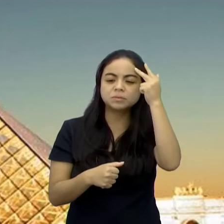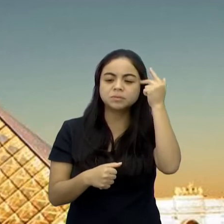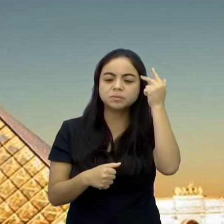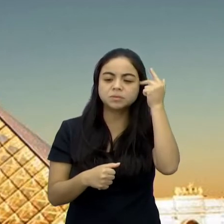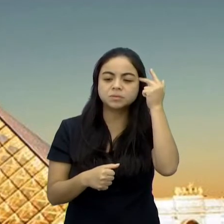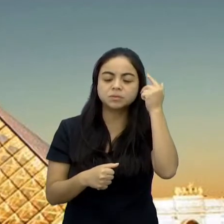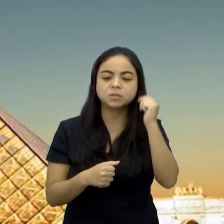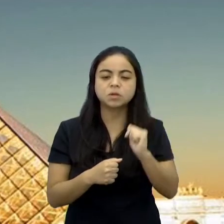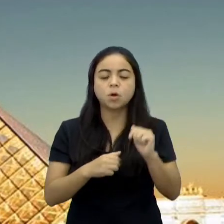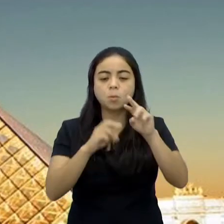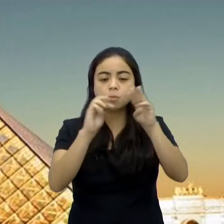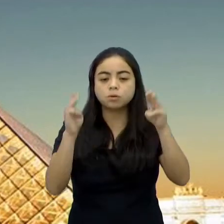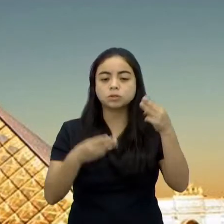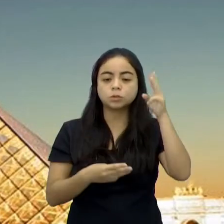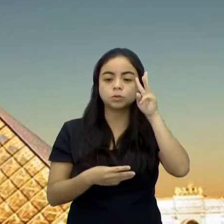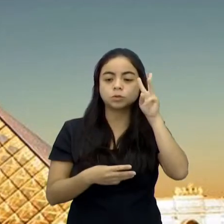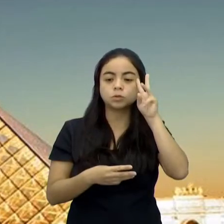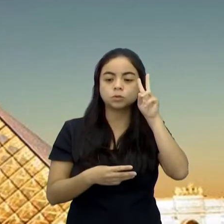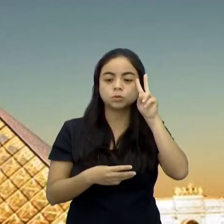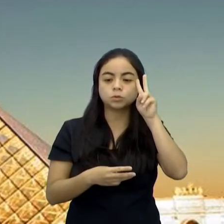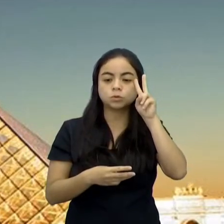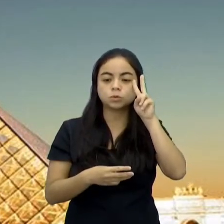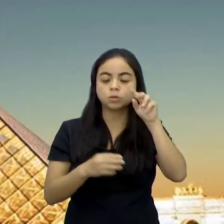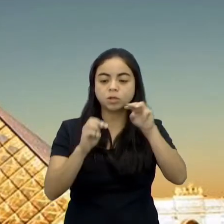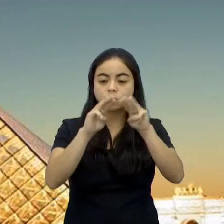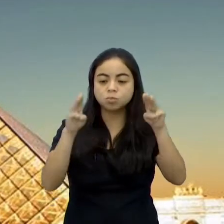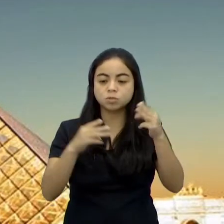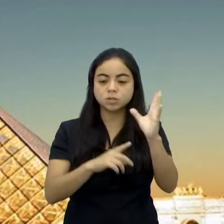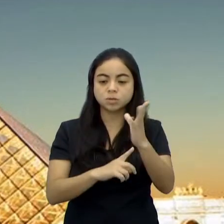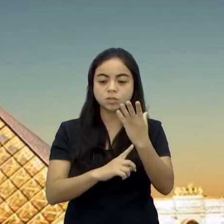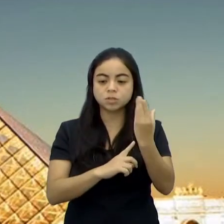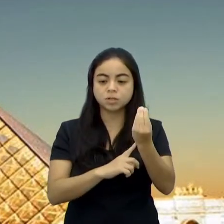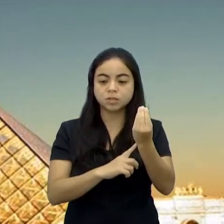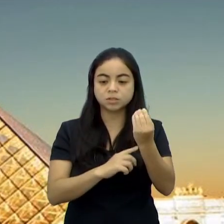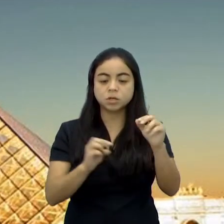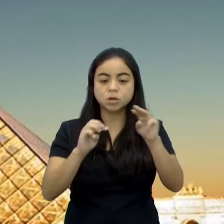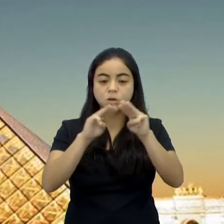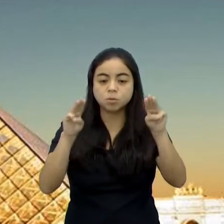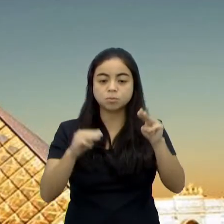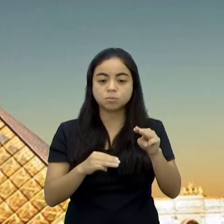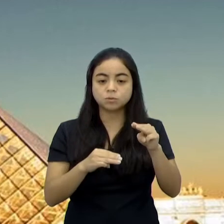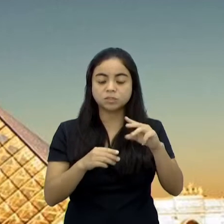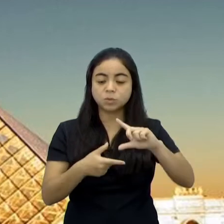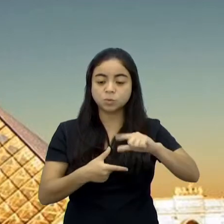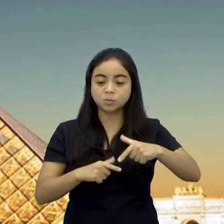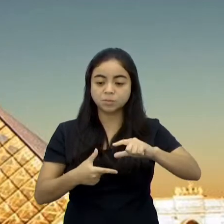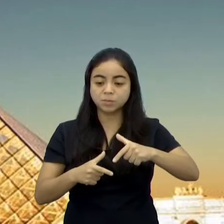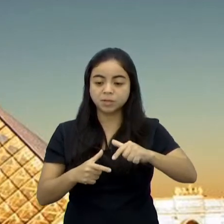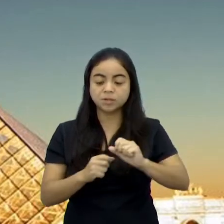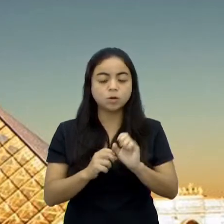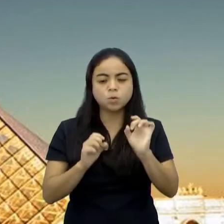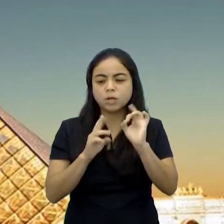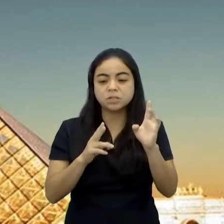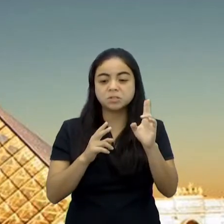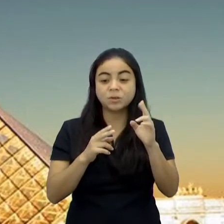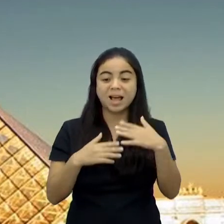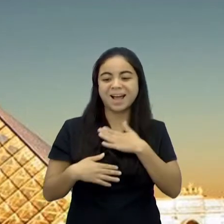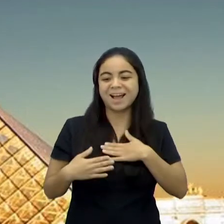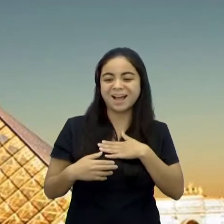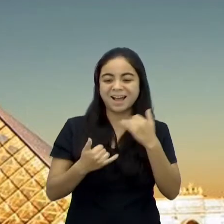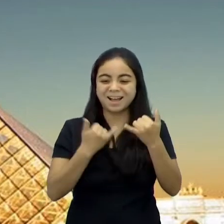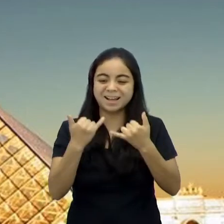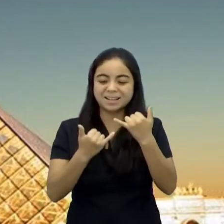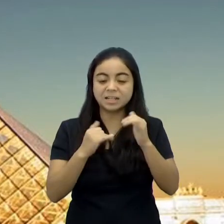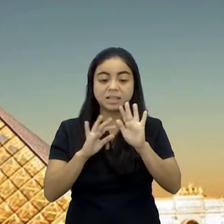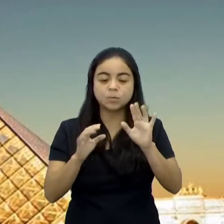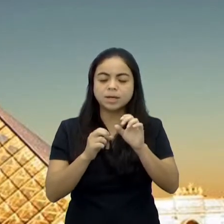museu de história, museu de arte e museu de memes. Ou seja, não é só admirar o meme, é observar, estudar,